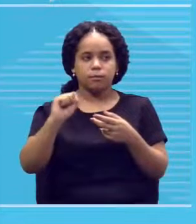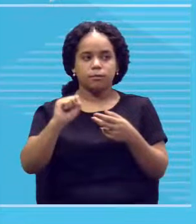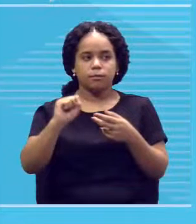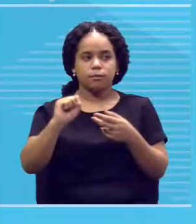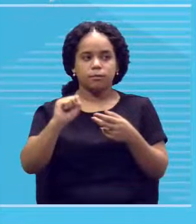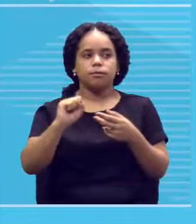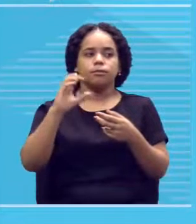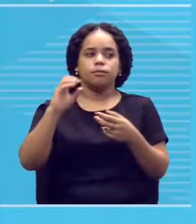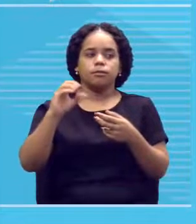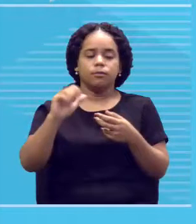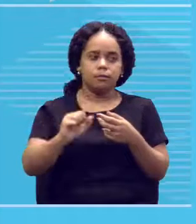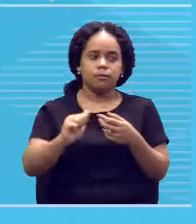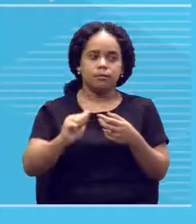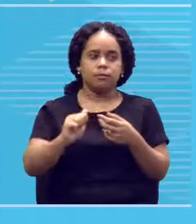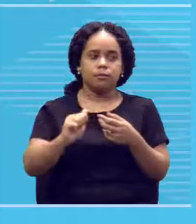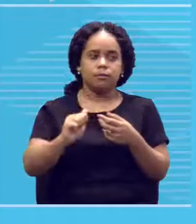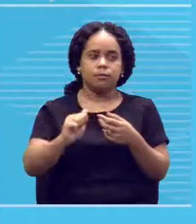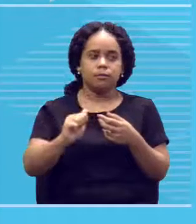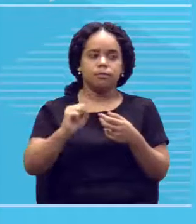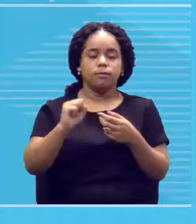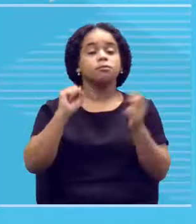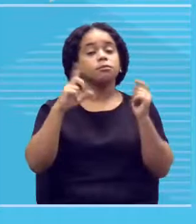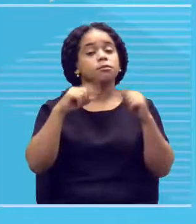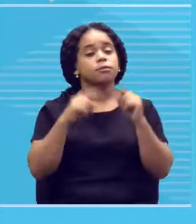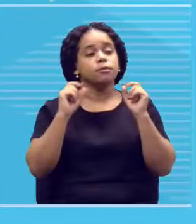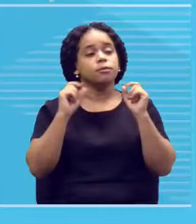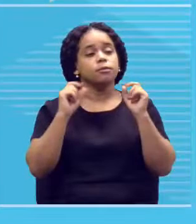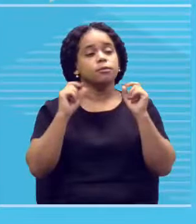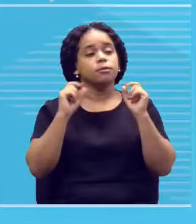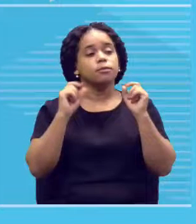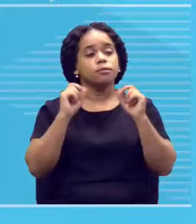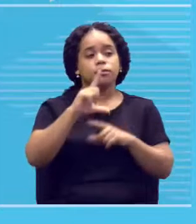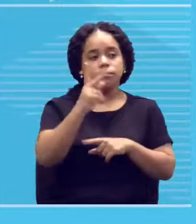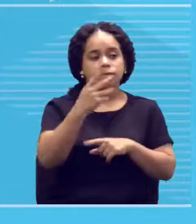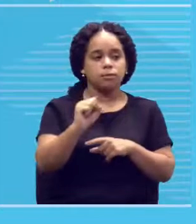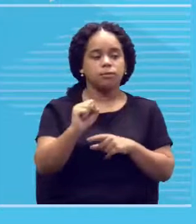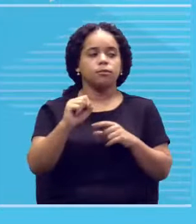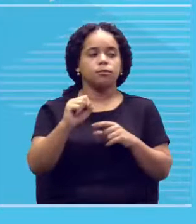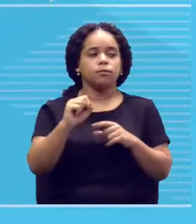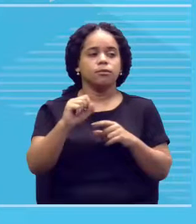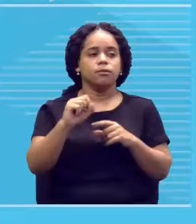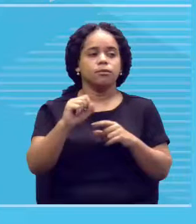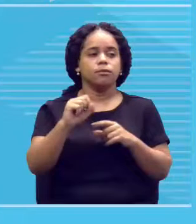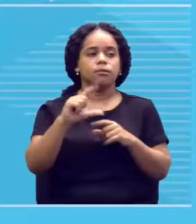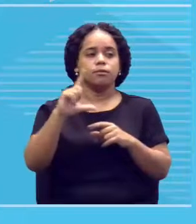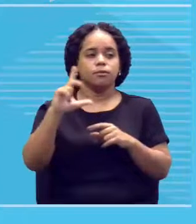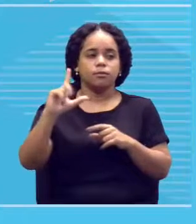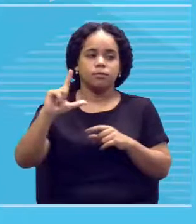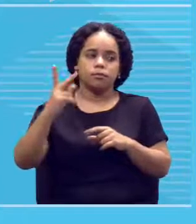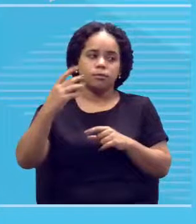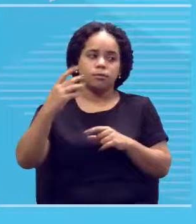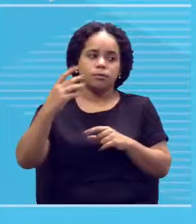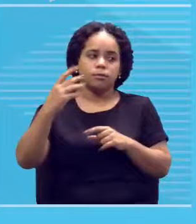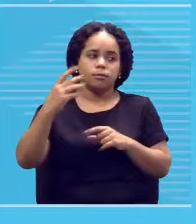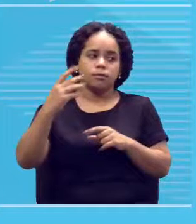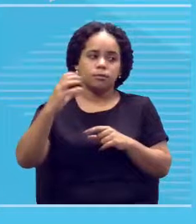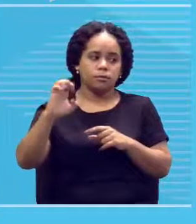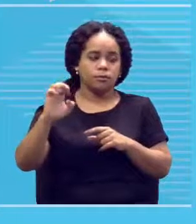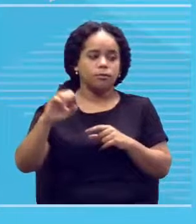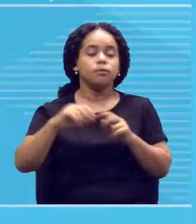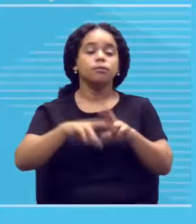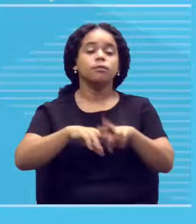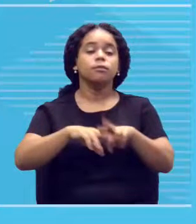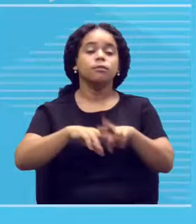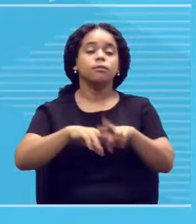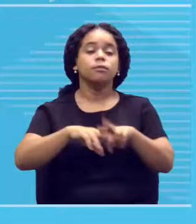o olhei o inglês são complementos indiretos por isso que eu tenho me que a preposição